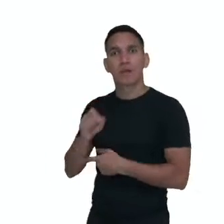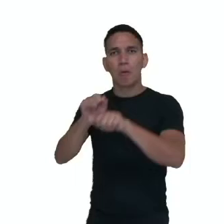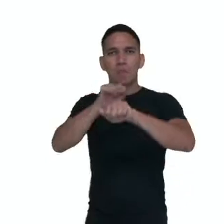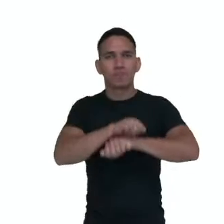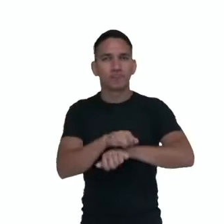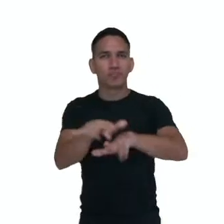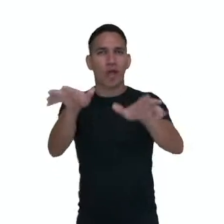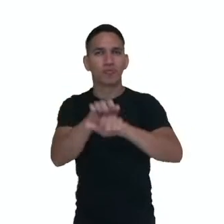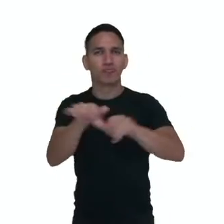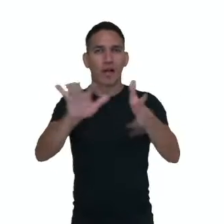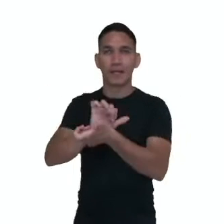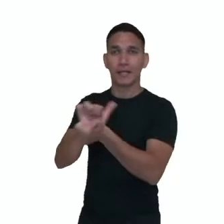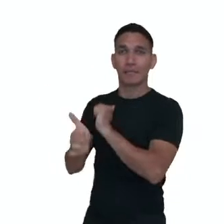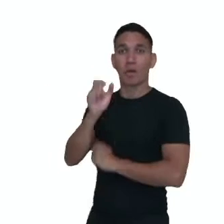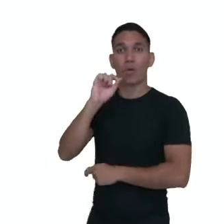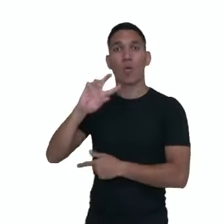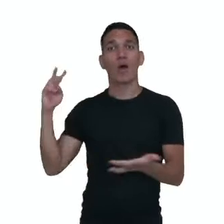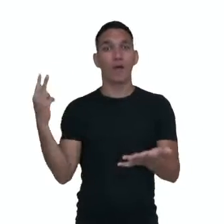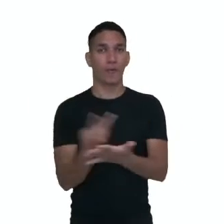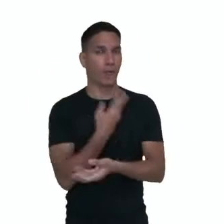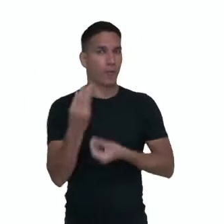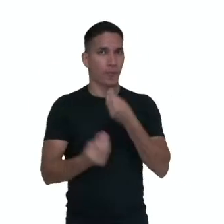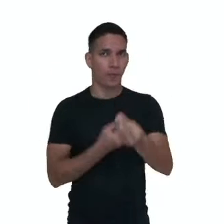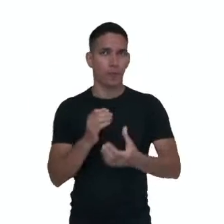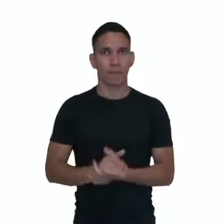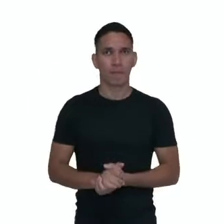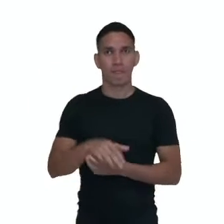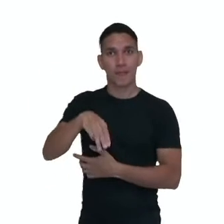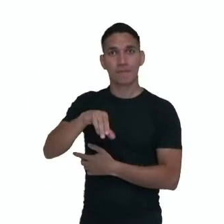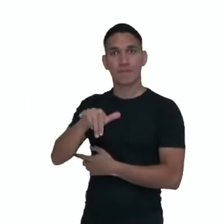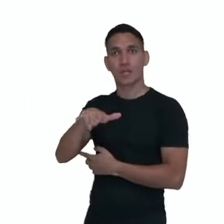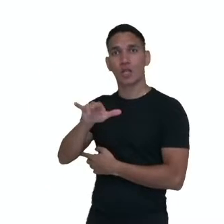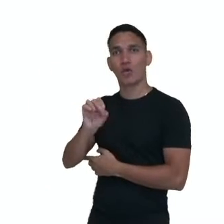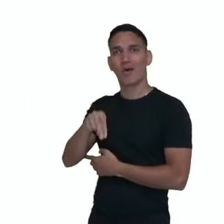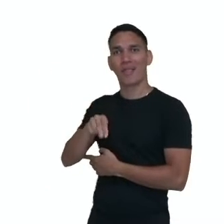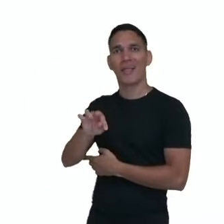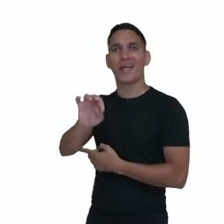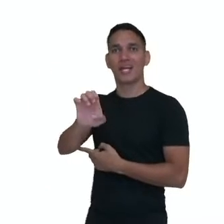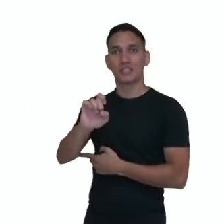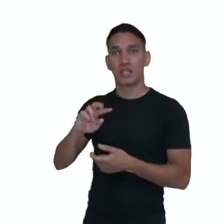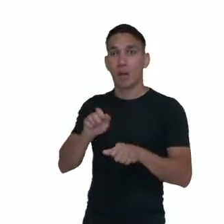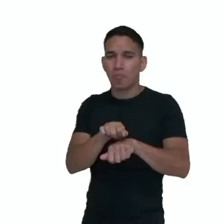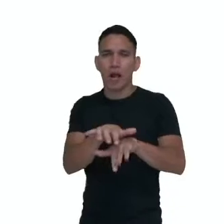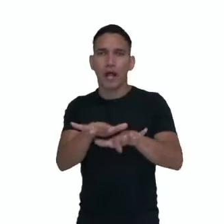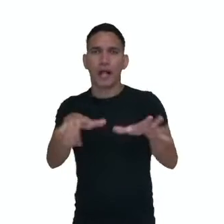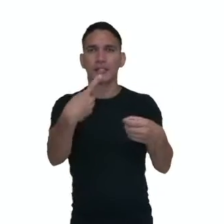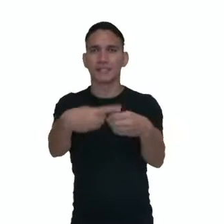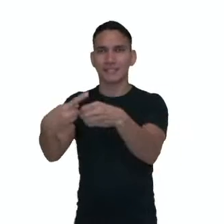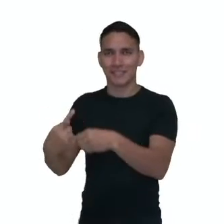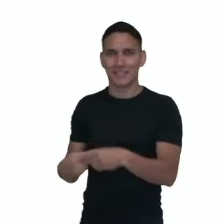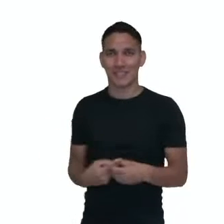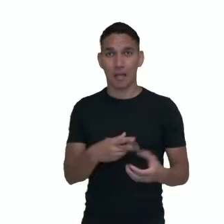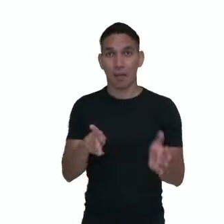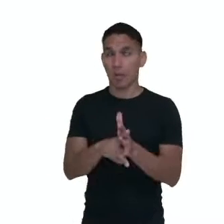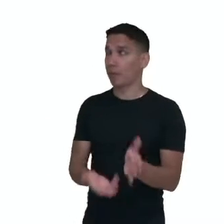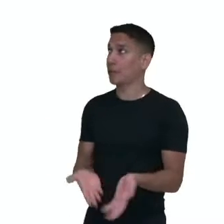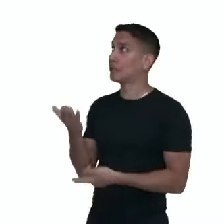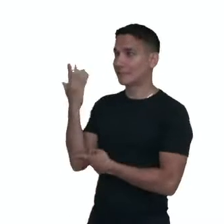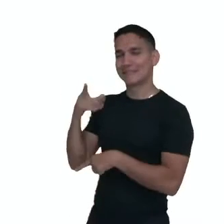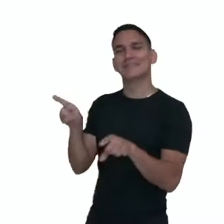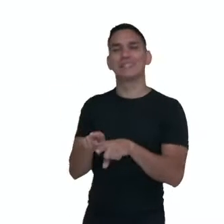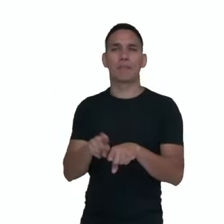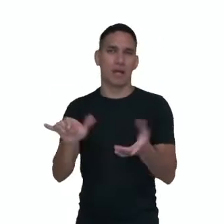desse esporte, então, como aconteceu? O minonete difundiu-se nas demais cidades de Massachusetts e Nova